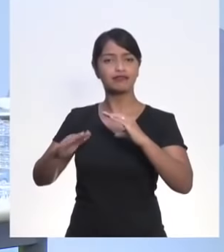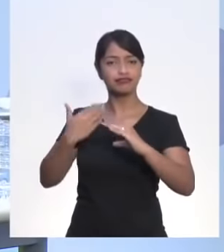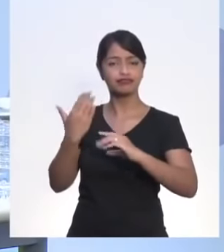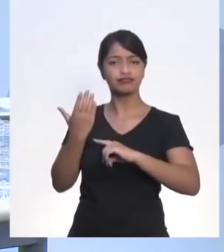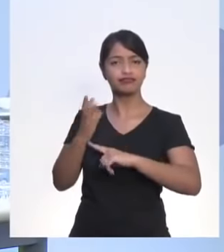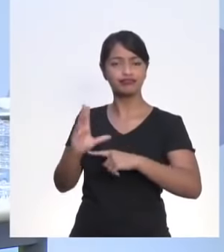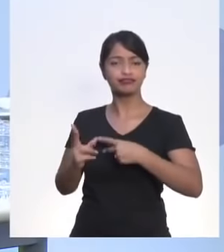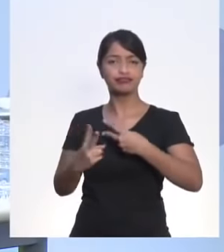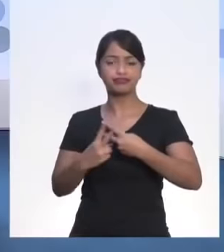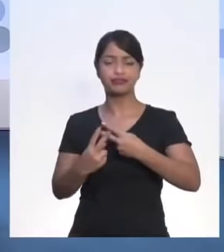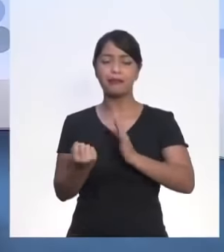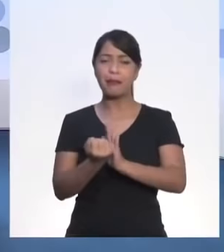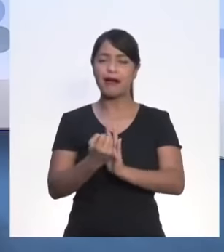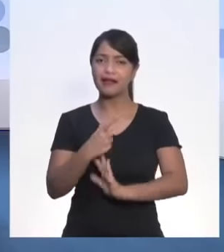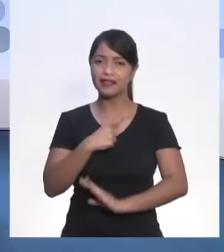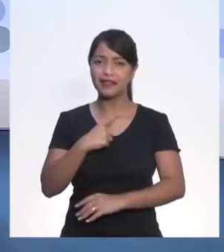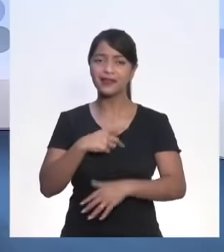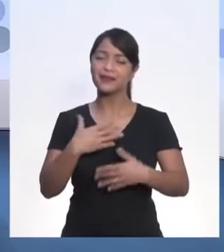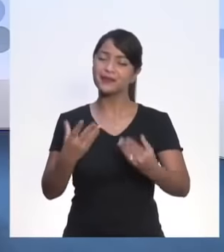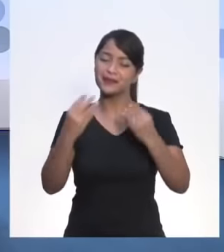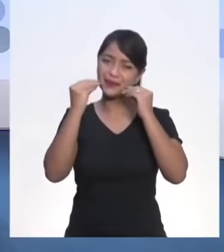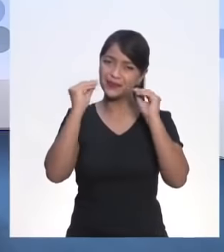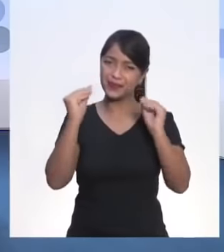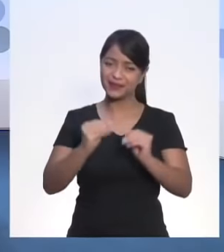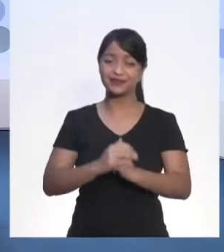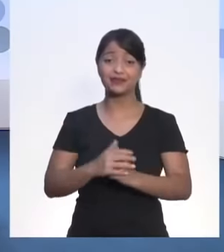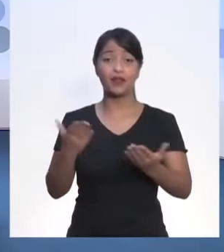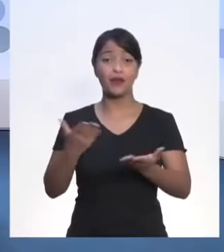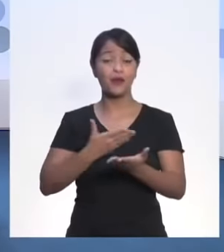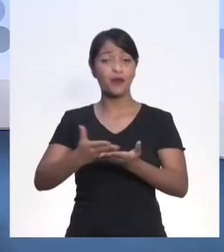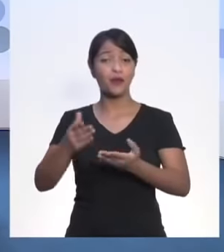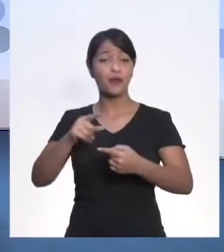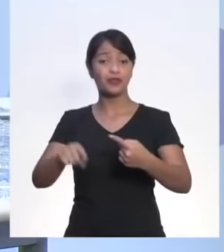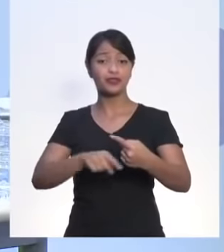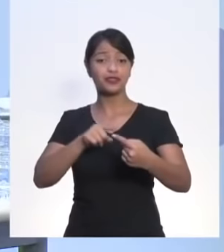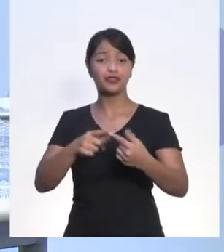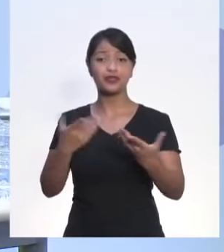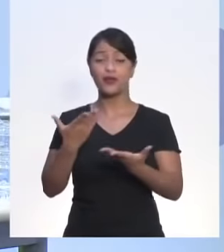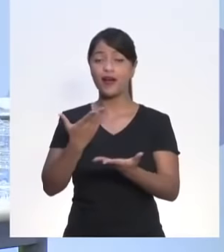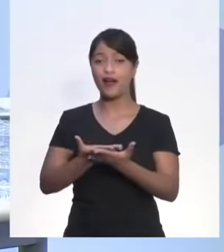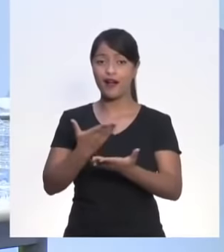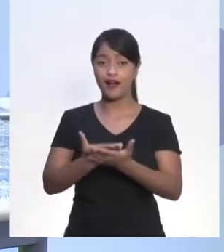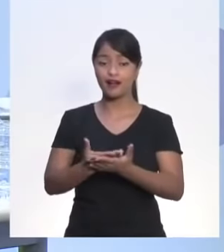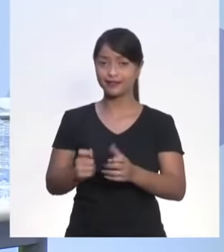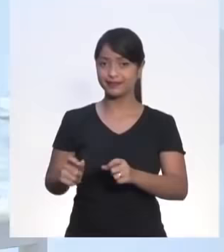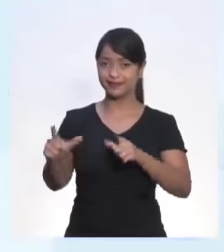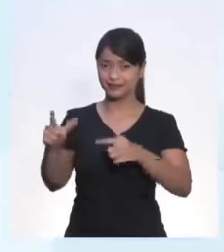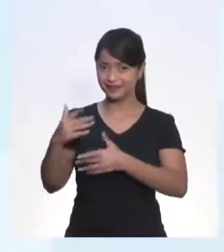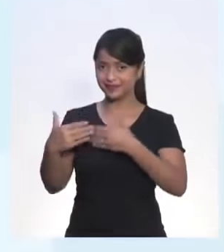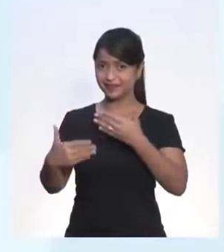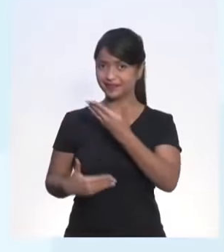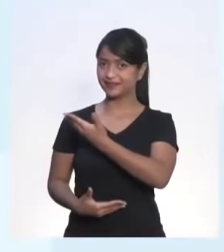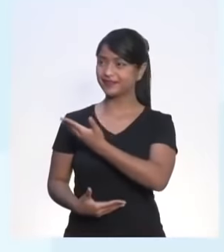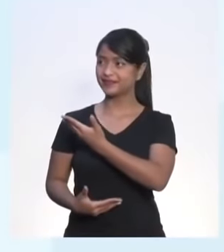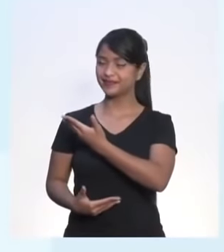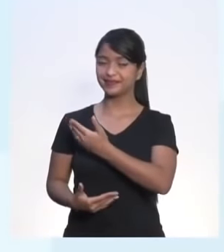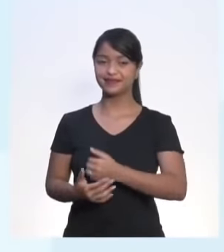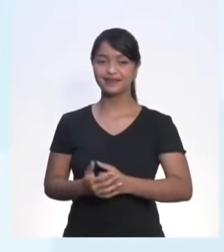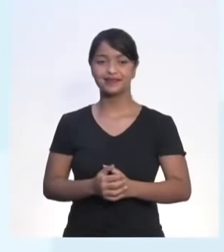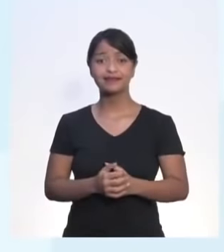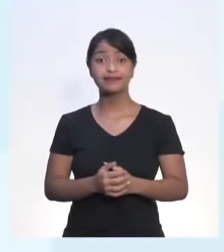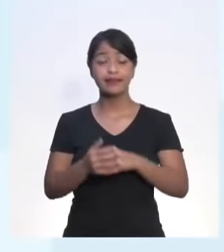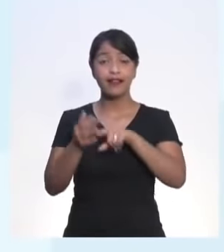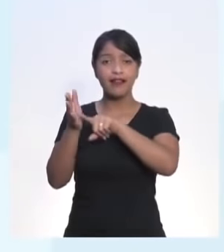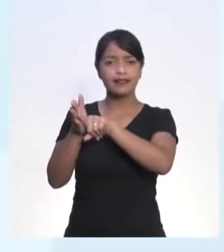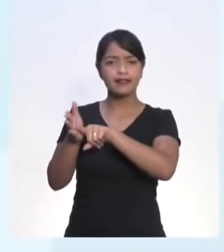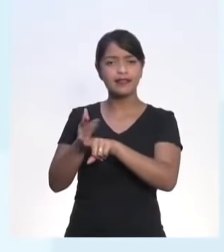Então, os beijos aí estão aí. Então, bora para os objetivos da aula de hoje? Coloca aí na tela, objetivos. Analisar o uso da